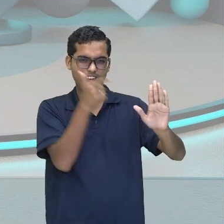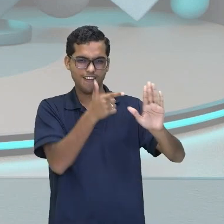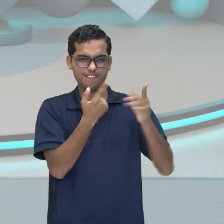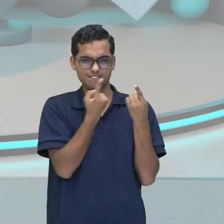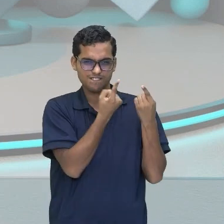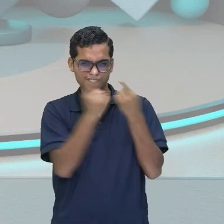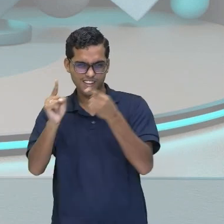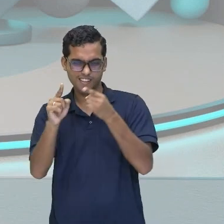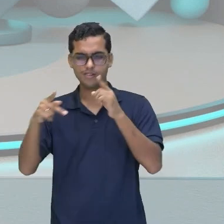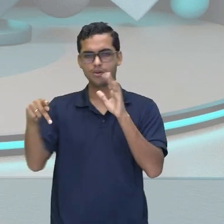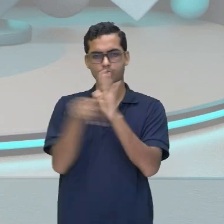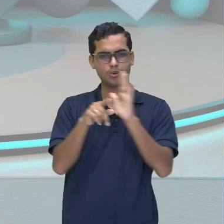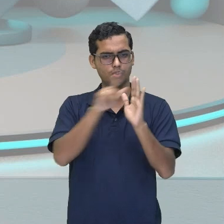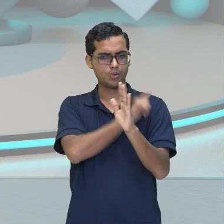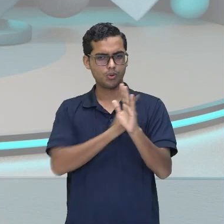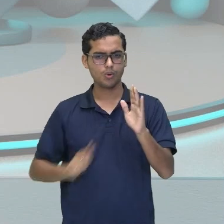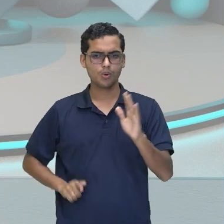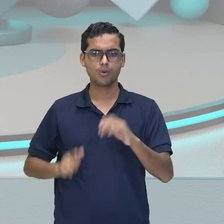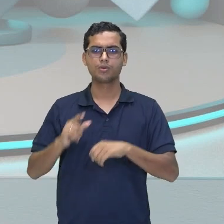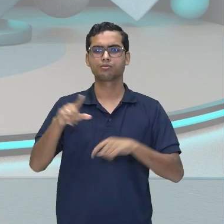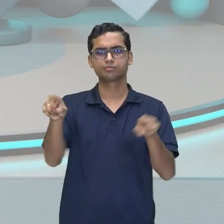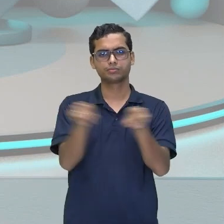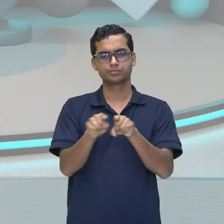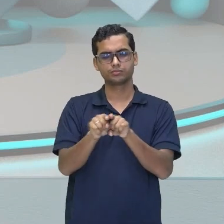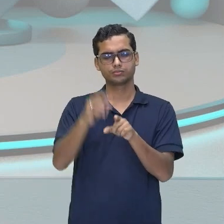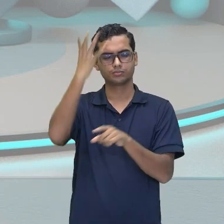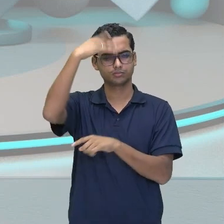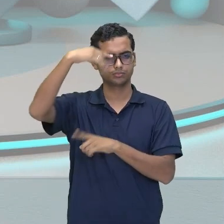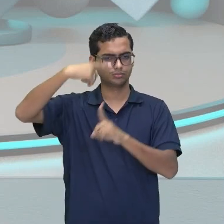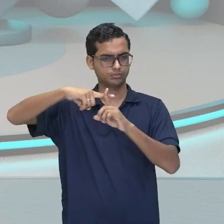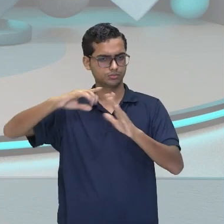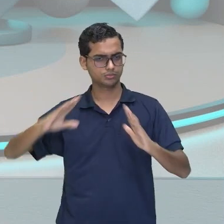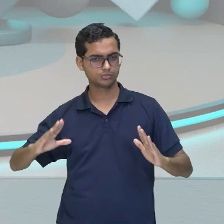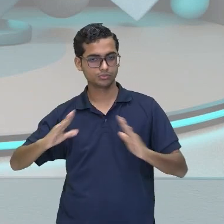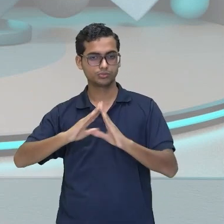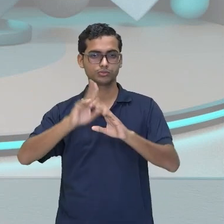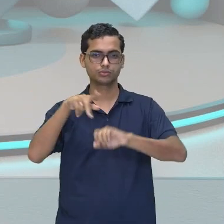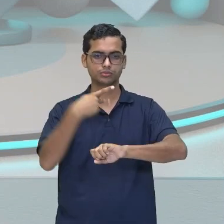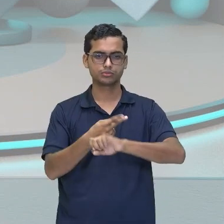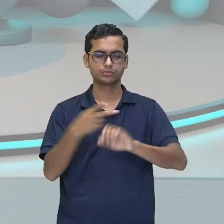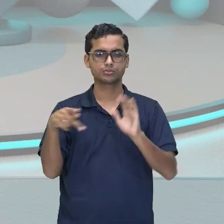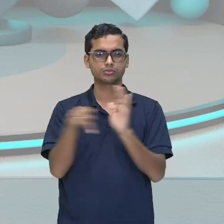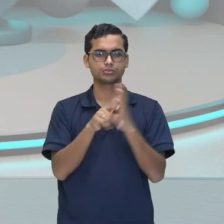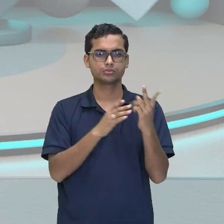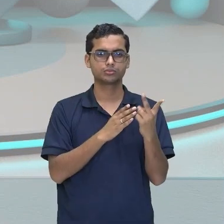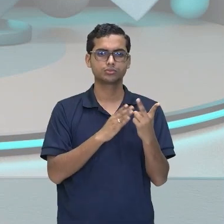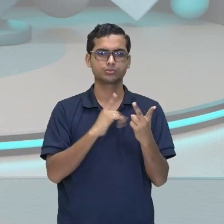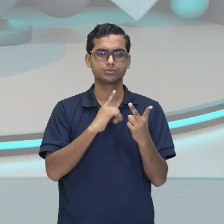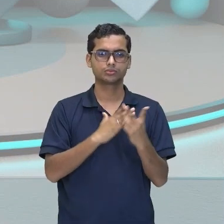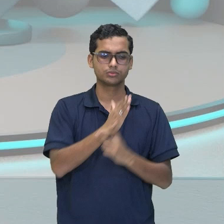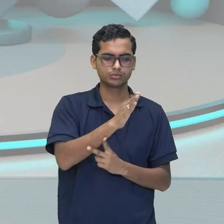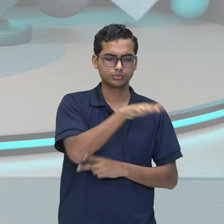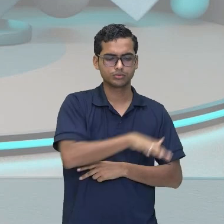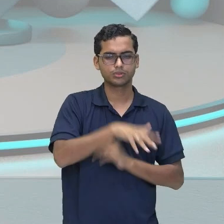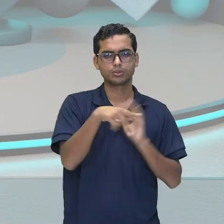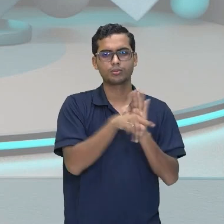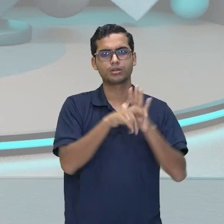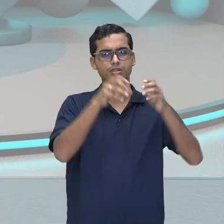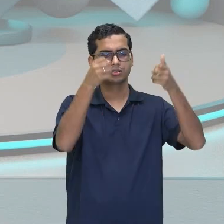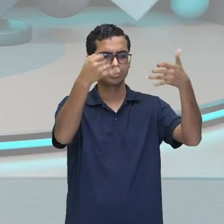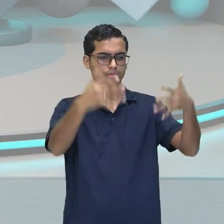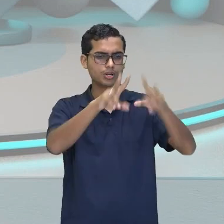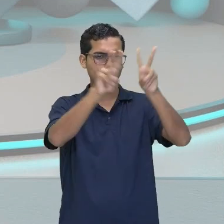as autoridades e a igreja, por outro lado, ele tinha toda aquela lírica para falar de amor, né?